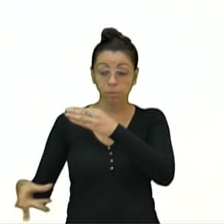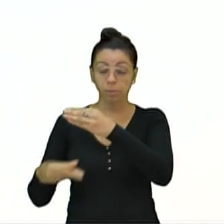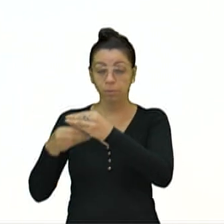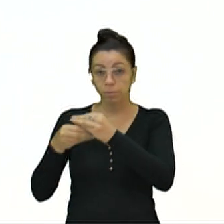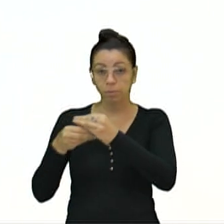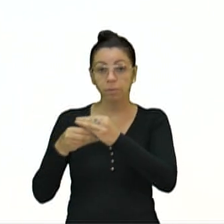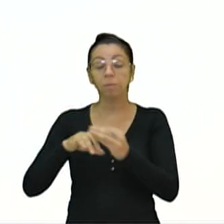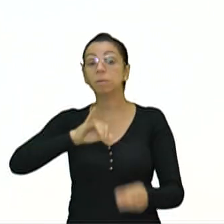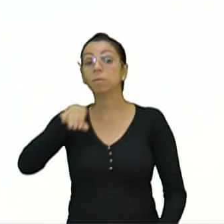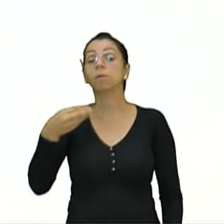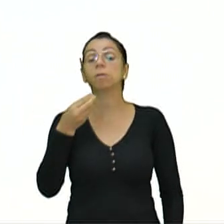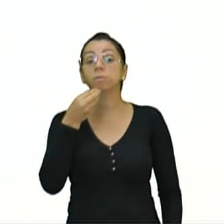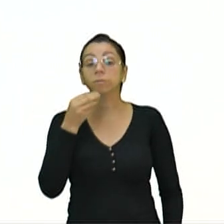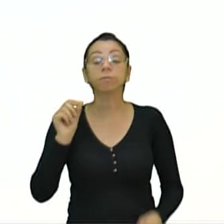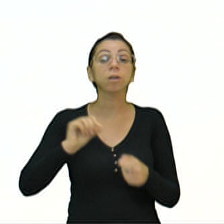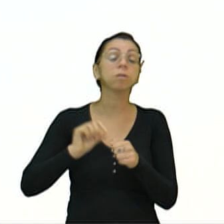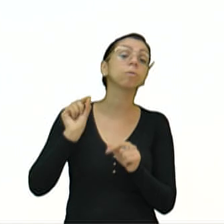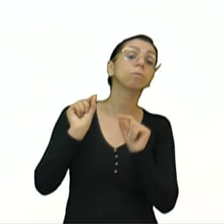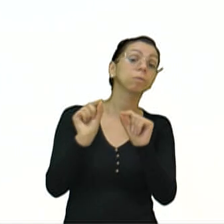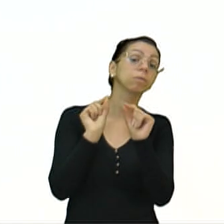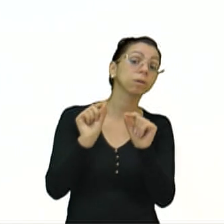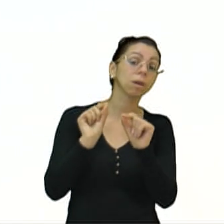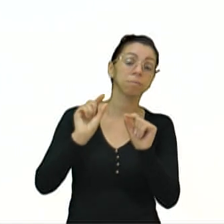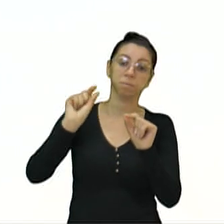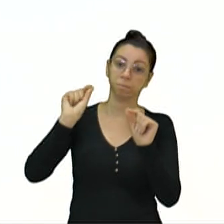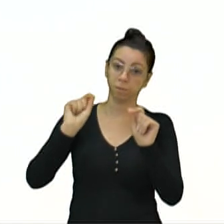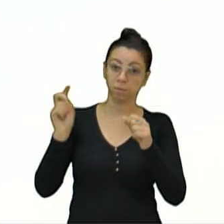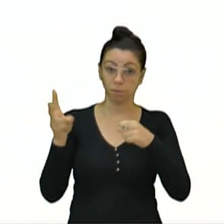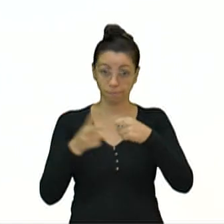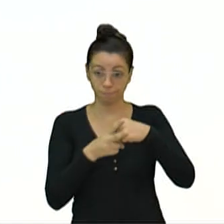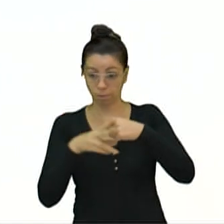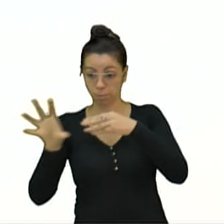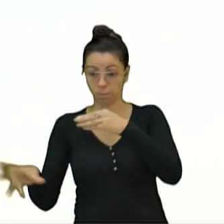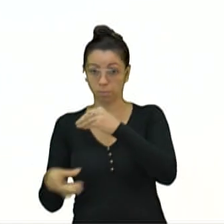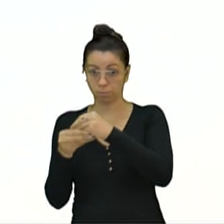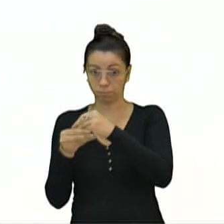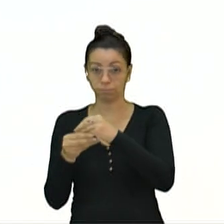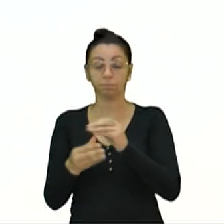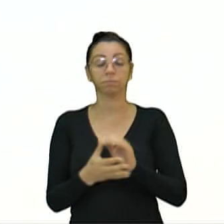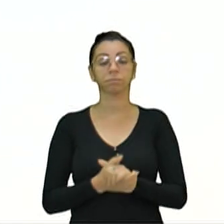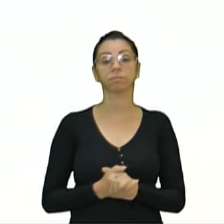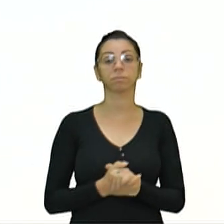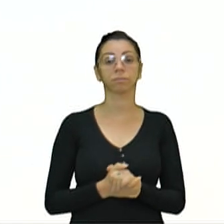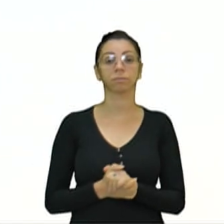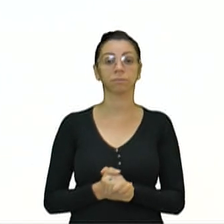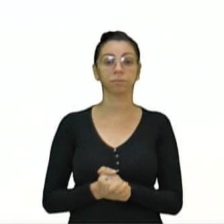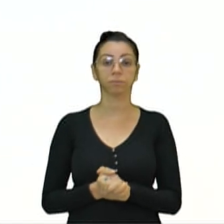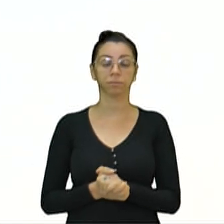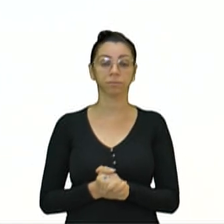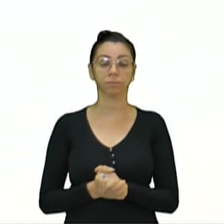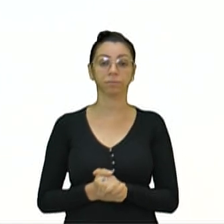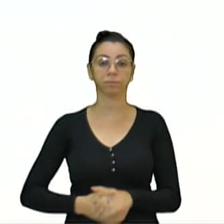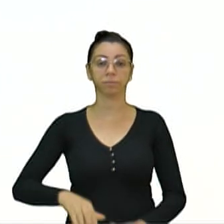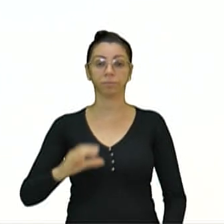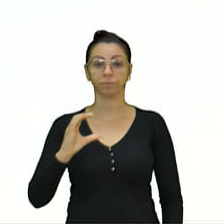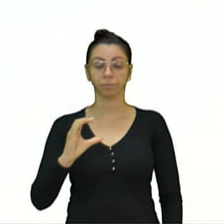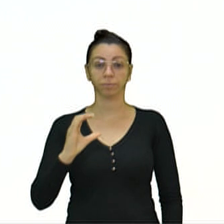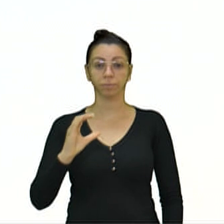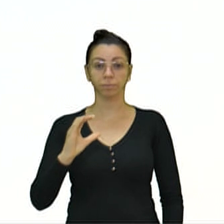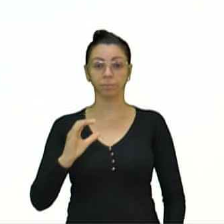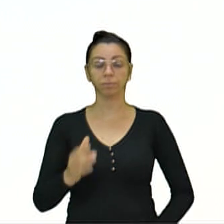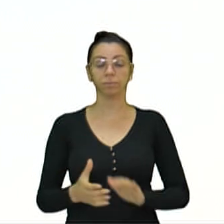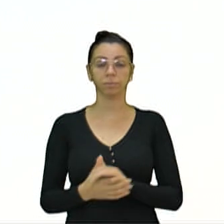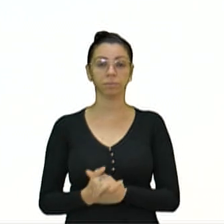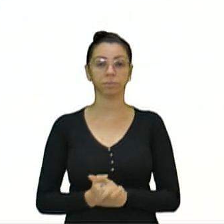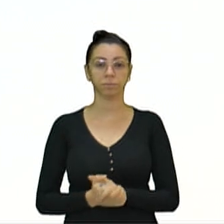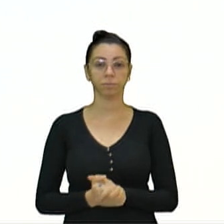de uma chance de fazer alguma coisa. Então tem que ter um verbo e um complemento aí. E a letra C. The benefits of. Os benefícios